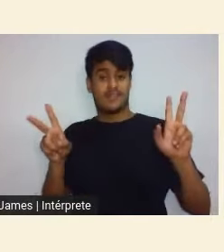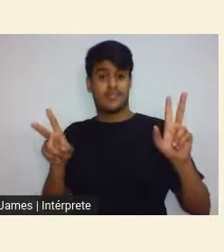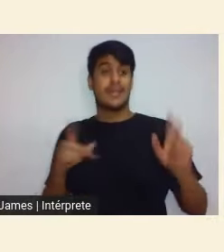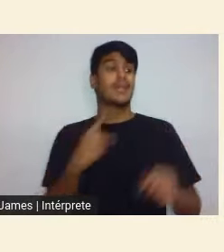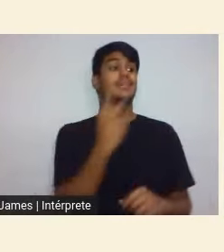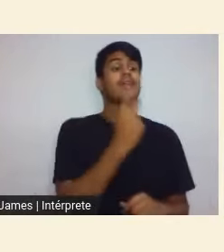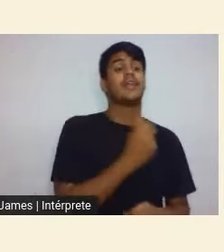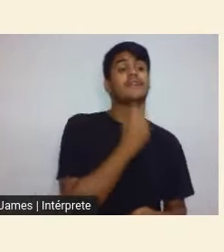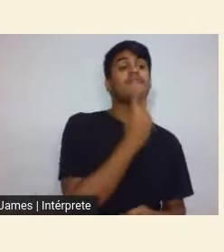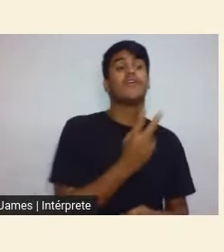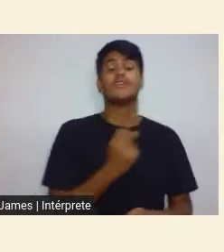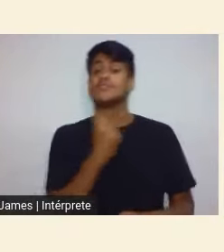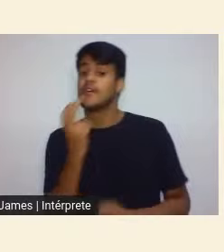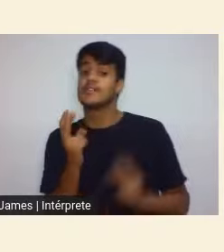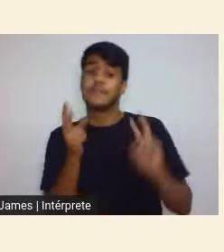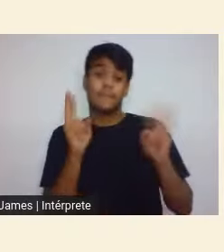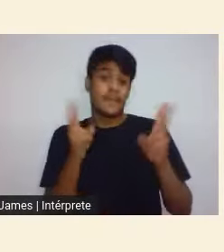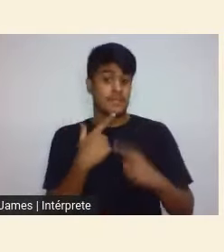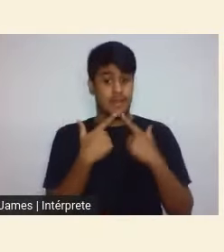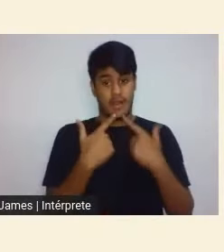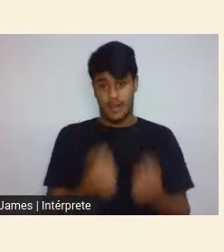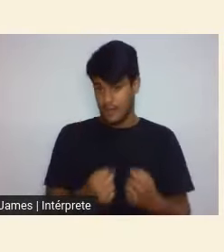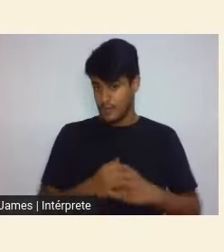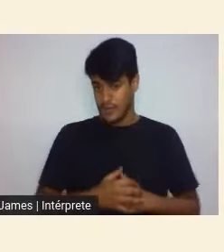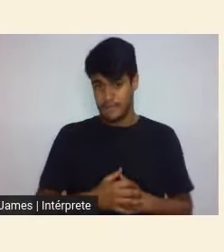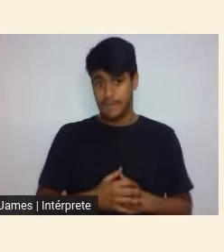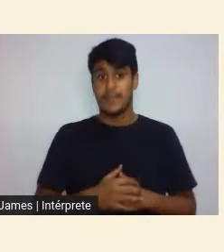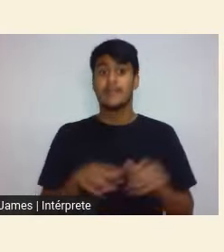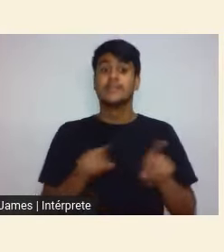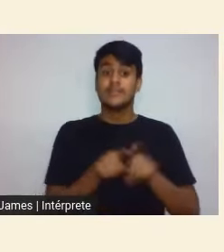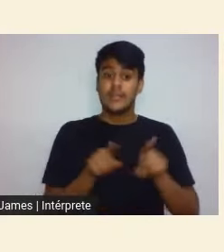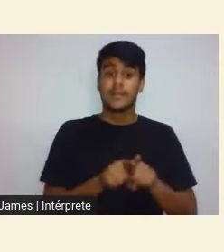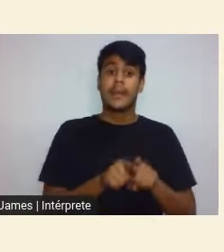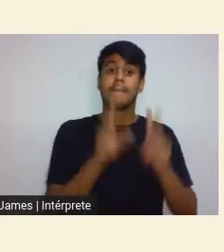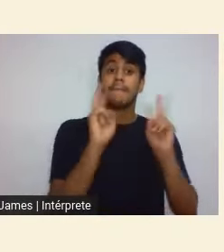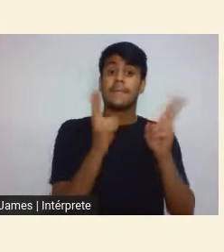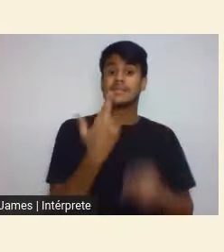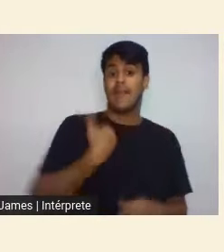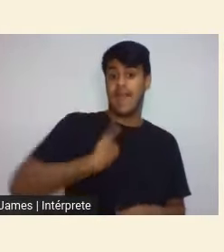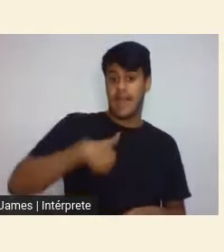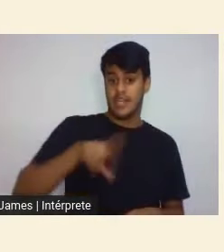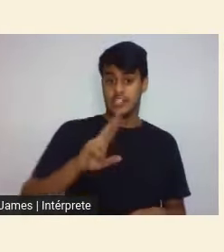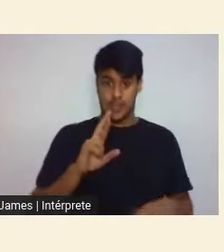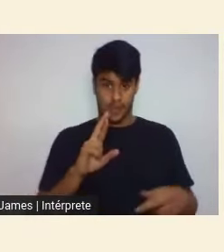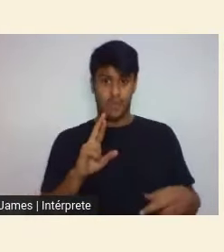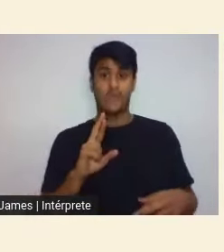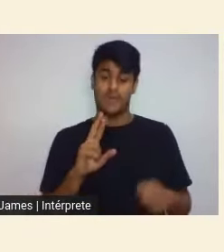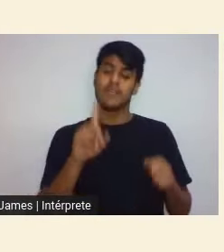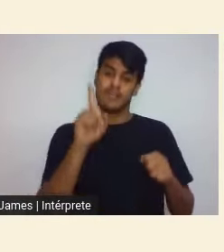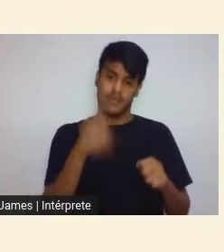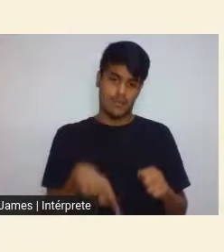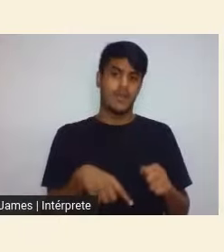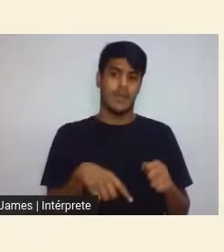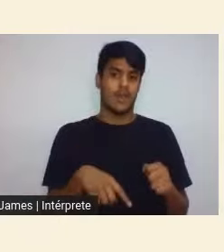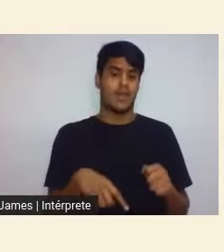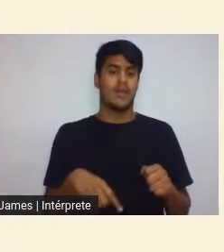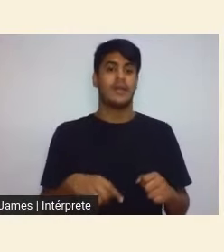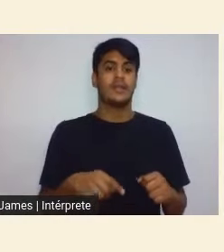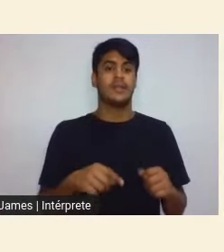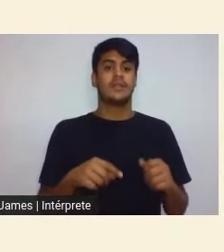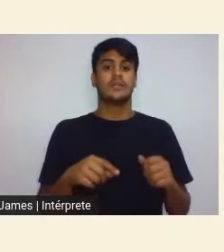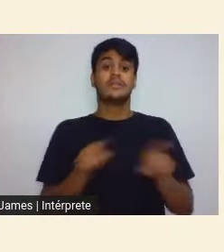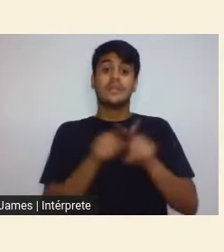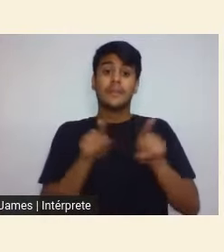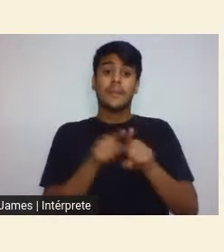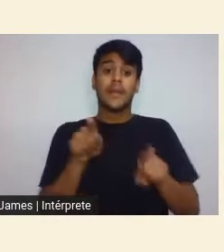de uma mesma língua, desenha os contornos de uma mesma religião heterodoxa e reifica uma história